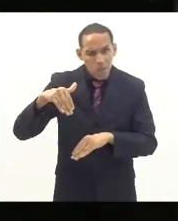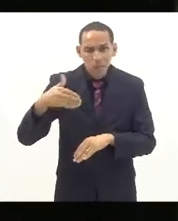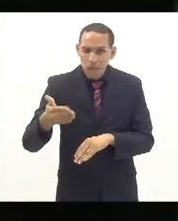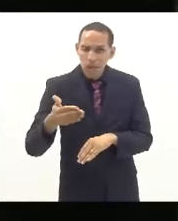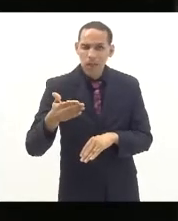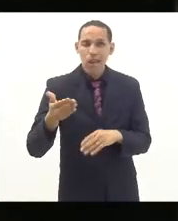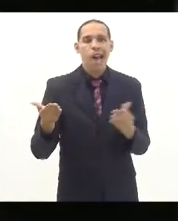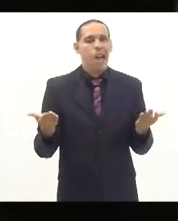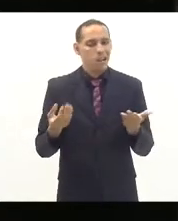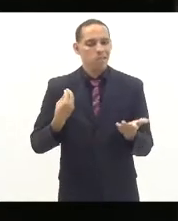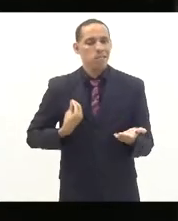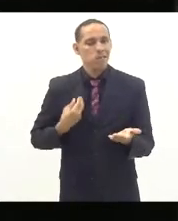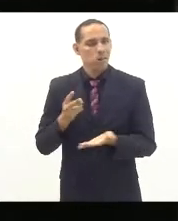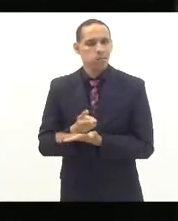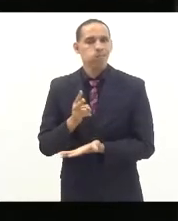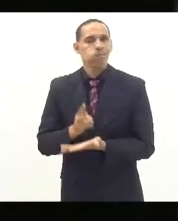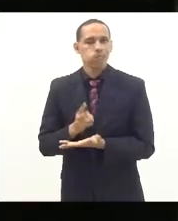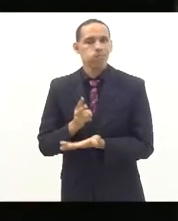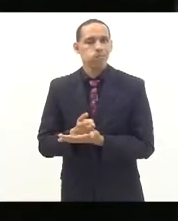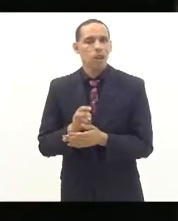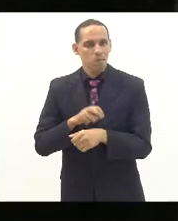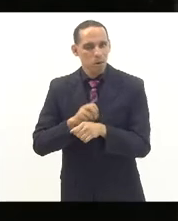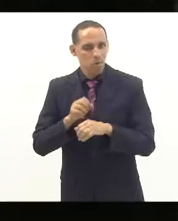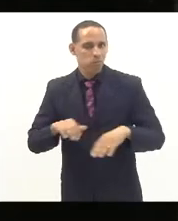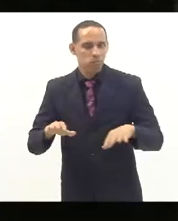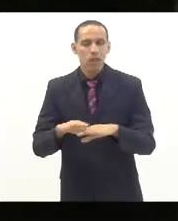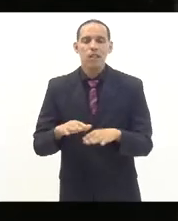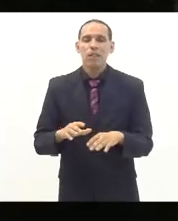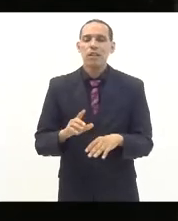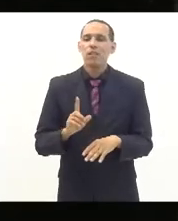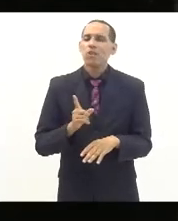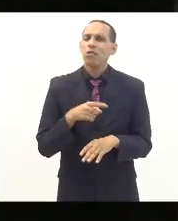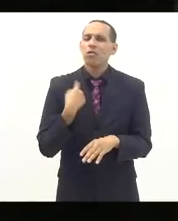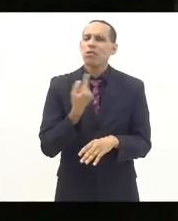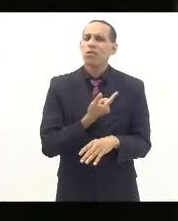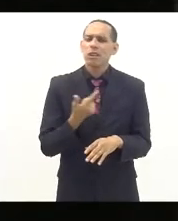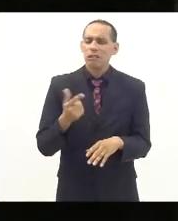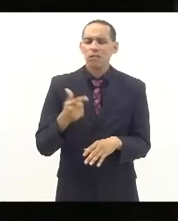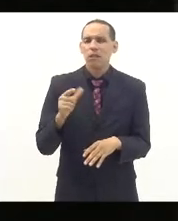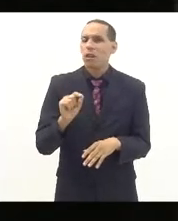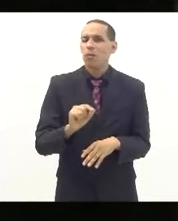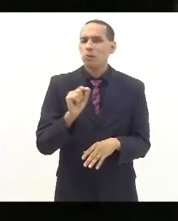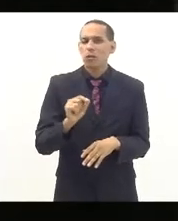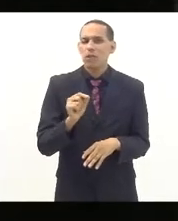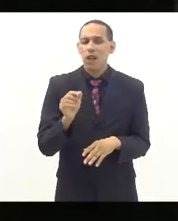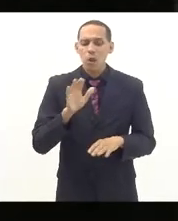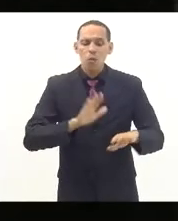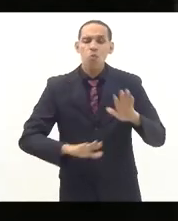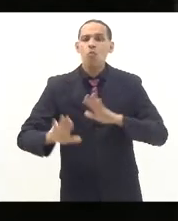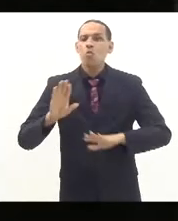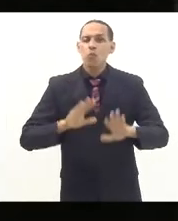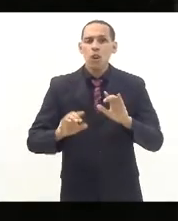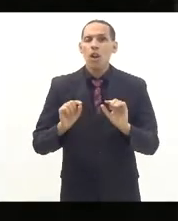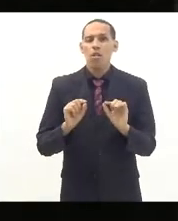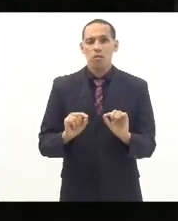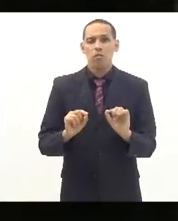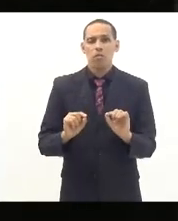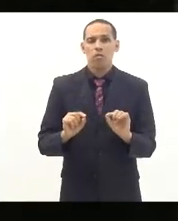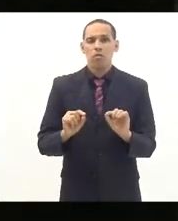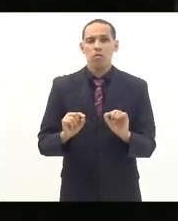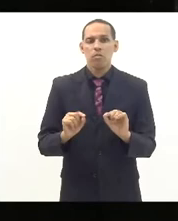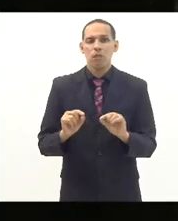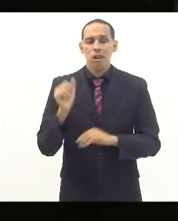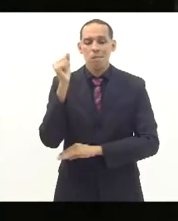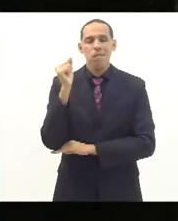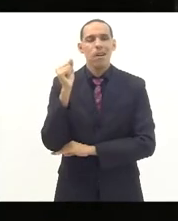e ainda vivenciando praticamente a pandemia nós não tivemos aí o cuidado de colocar o